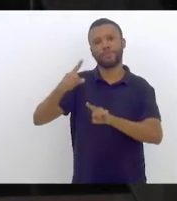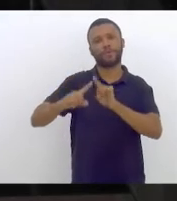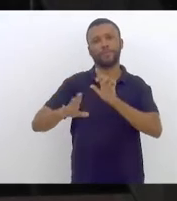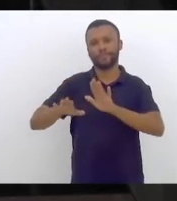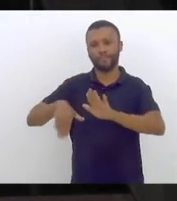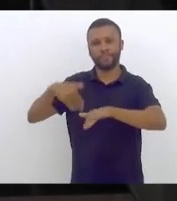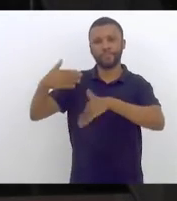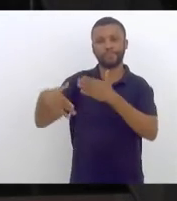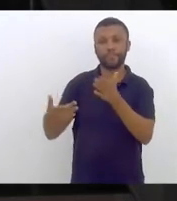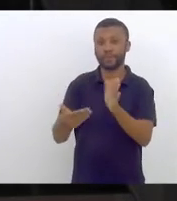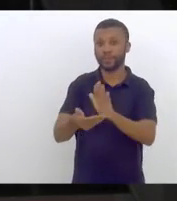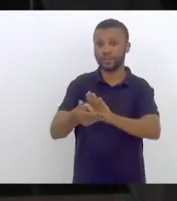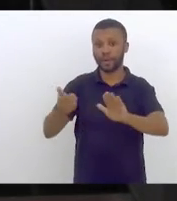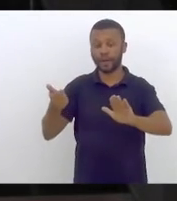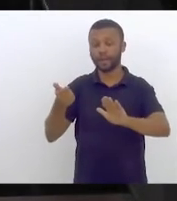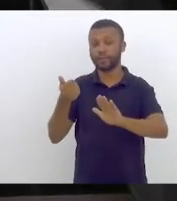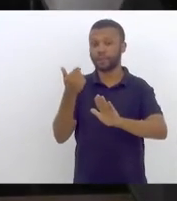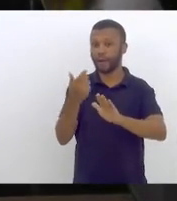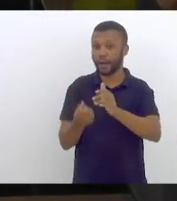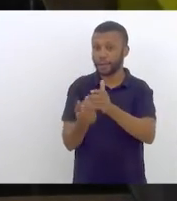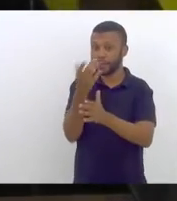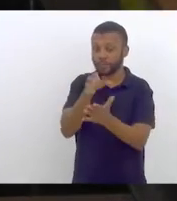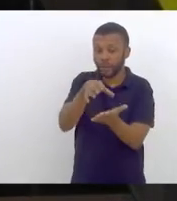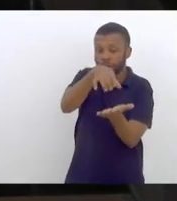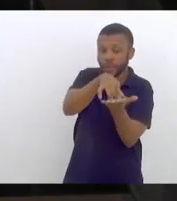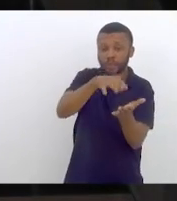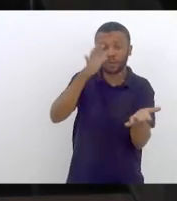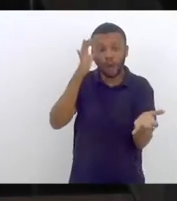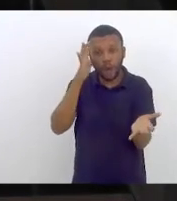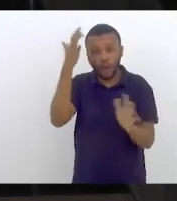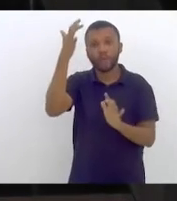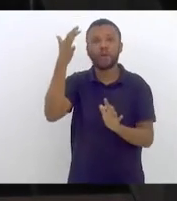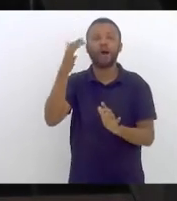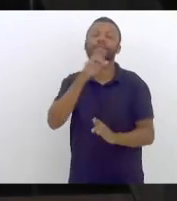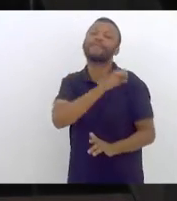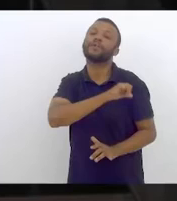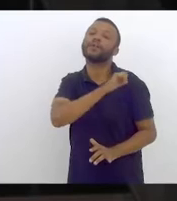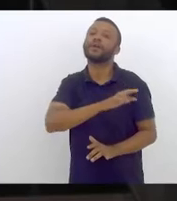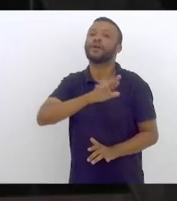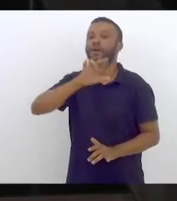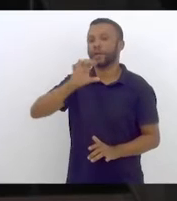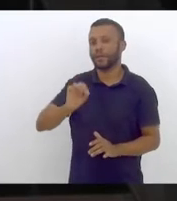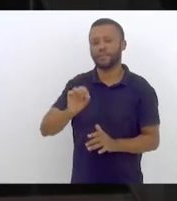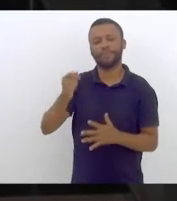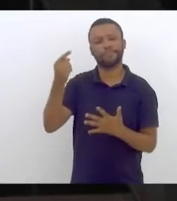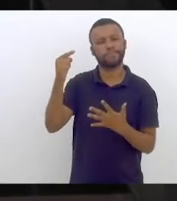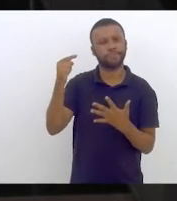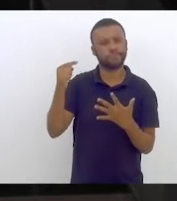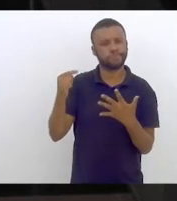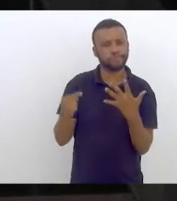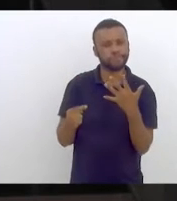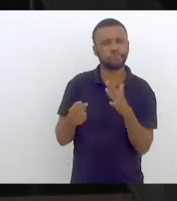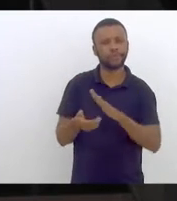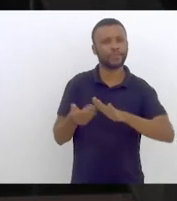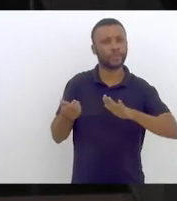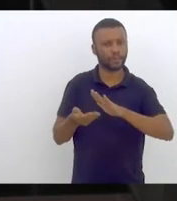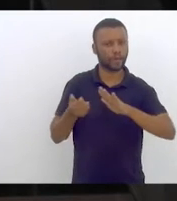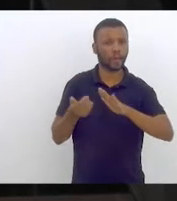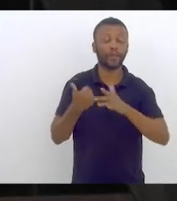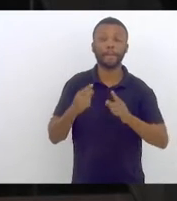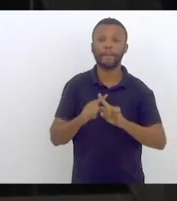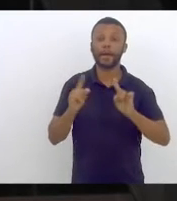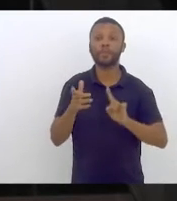da agência do Resolve Rio. E aí, são muitas coisas que foram tiradas, mas eu quero